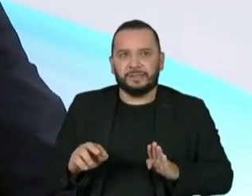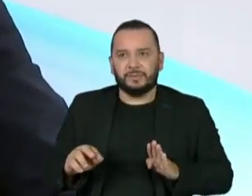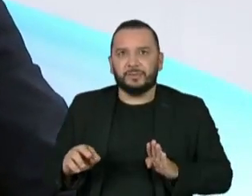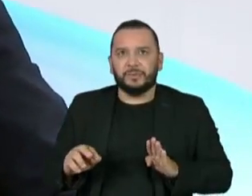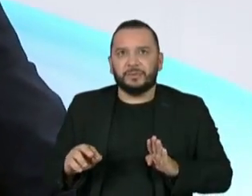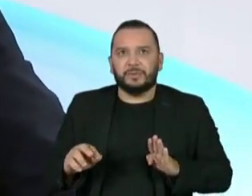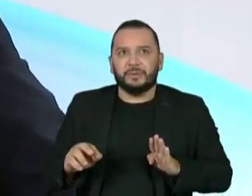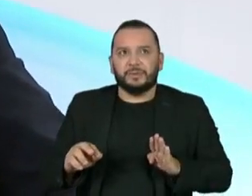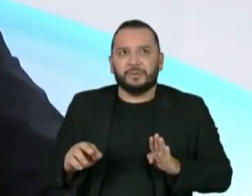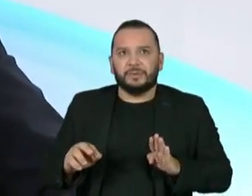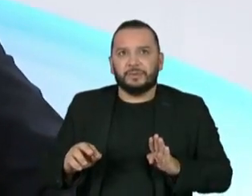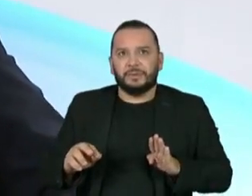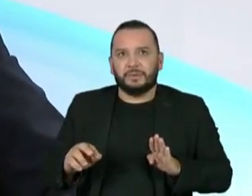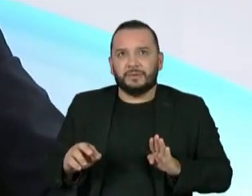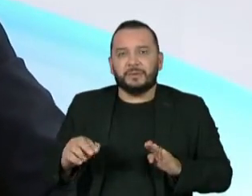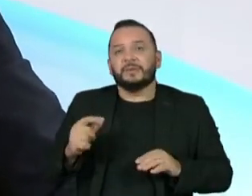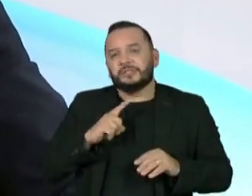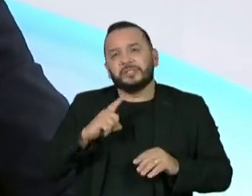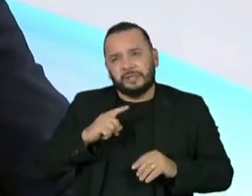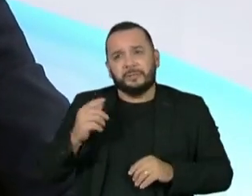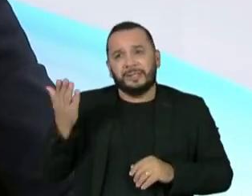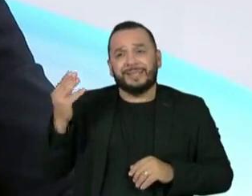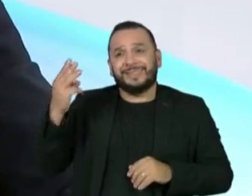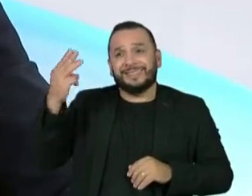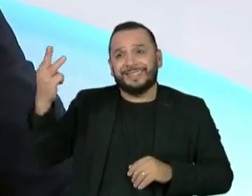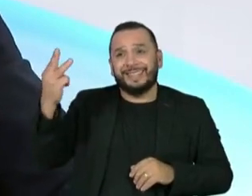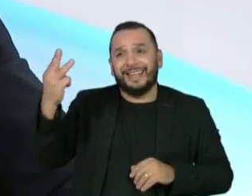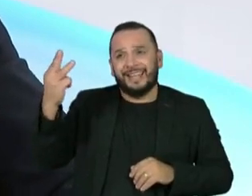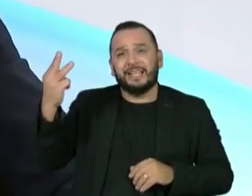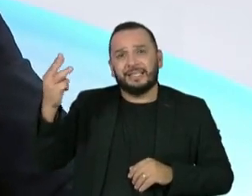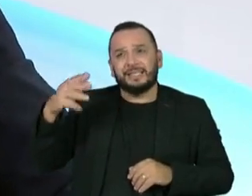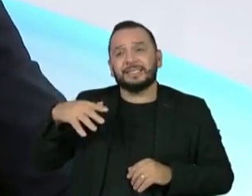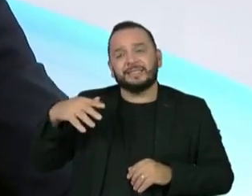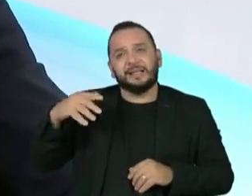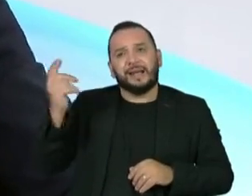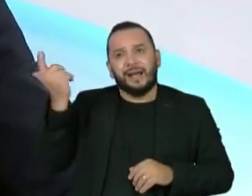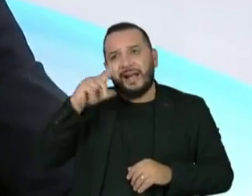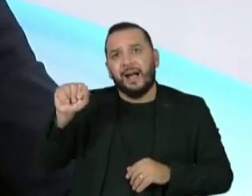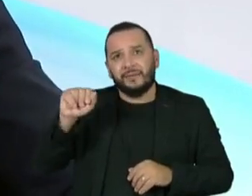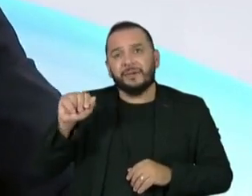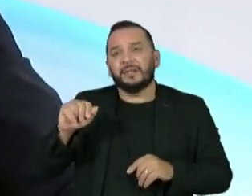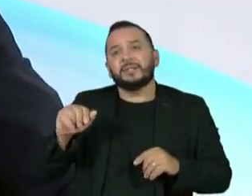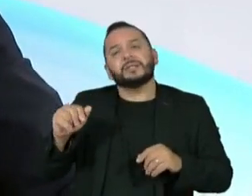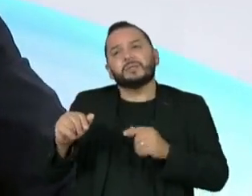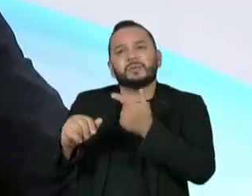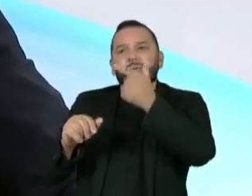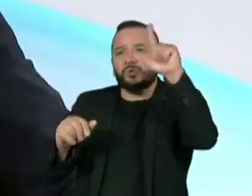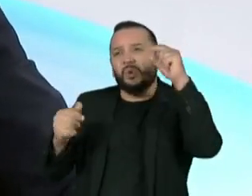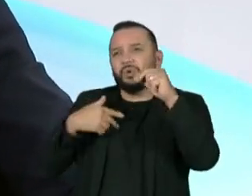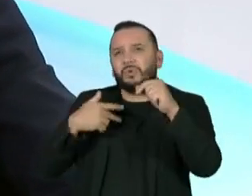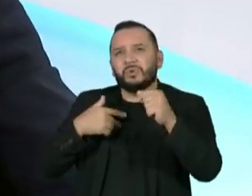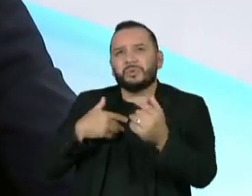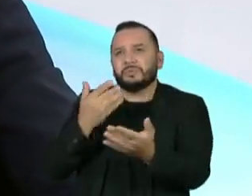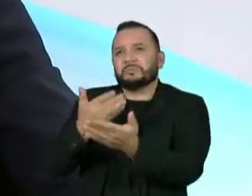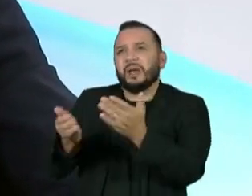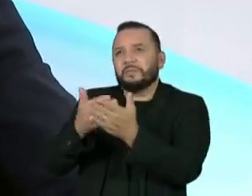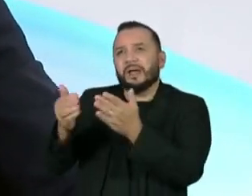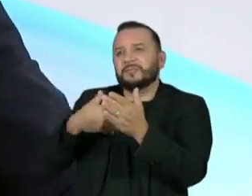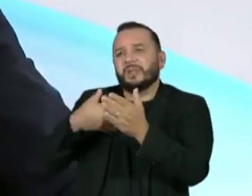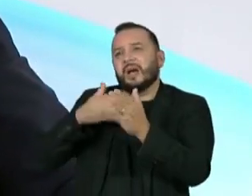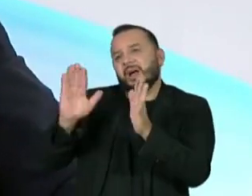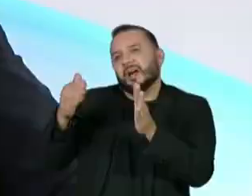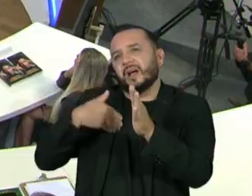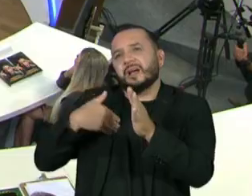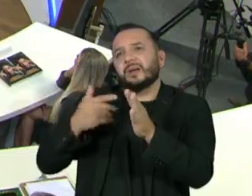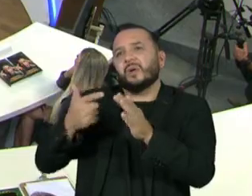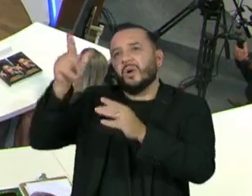ganhava, três desciam e os outros todos andavam de seis em seis meses iam fora. Sem dúvida. Se fossem tudo guardiolas,